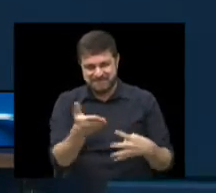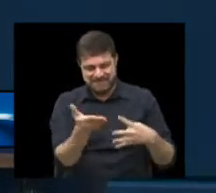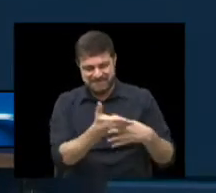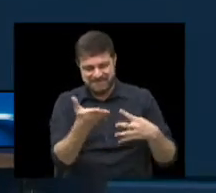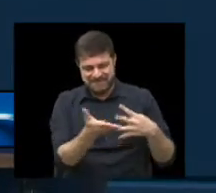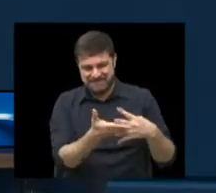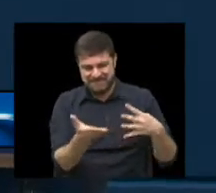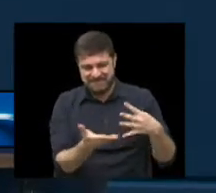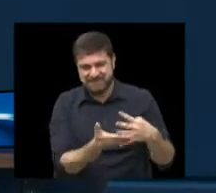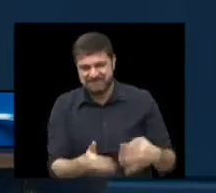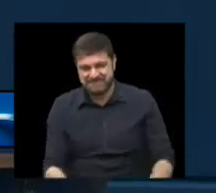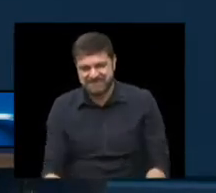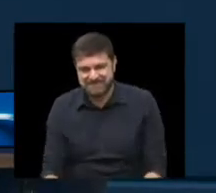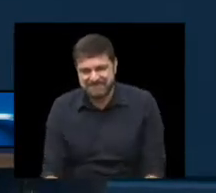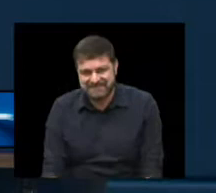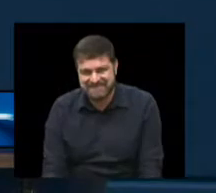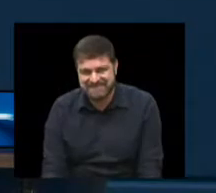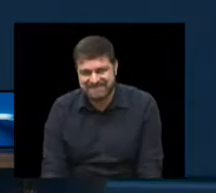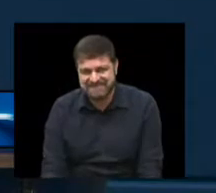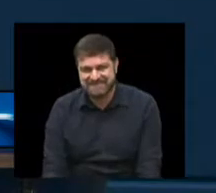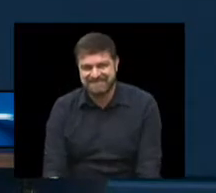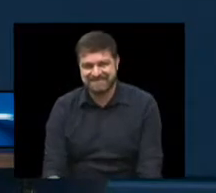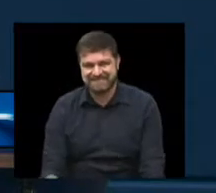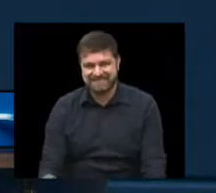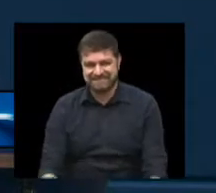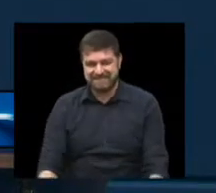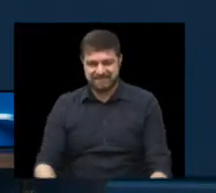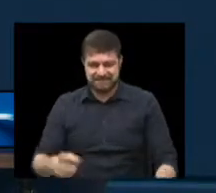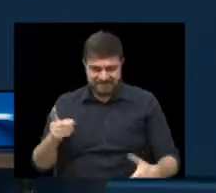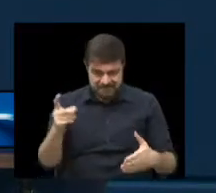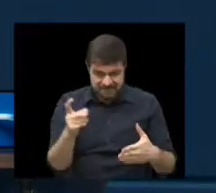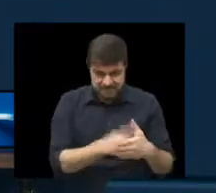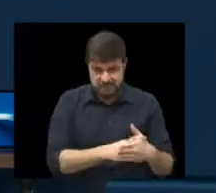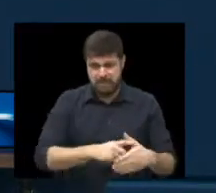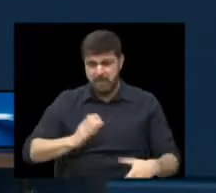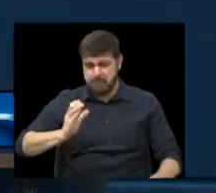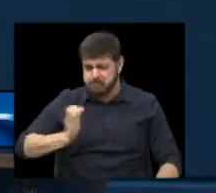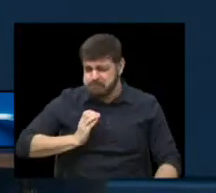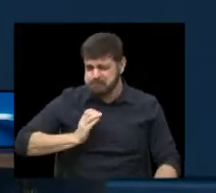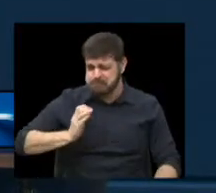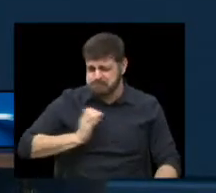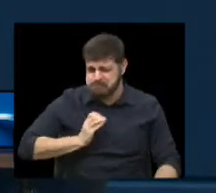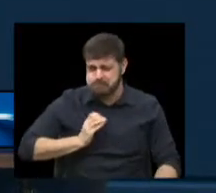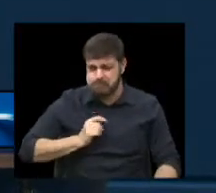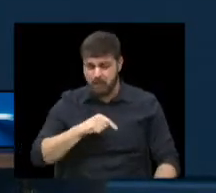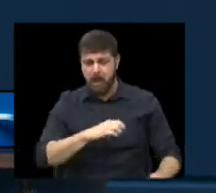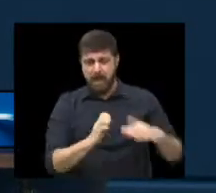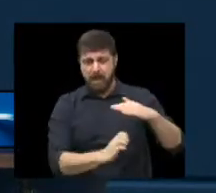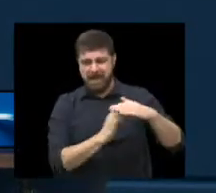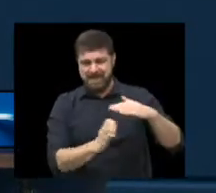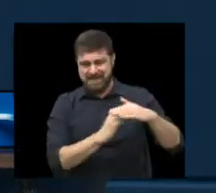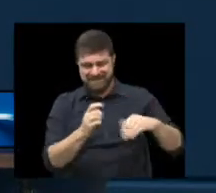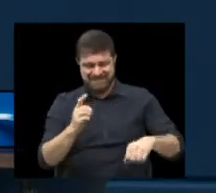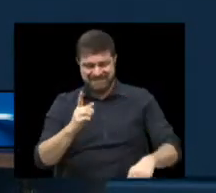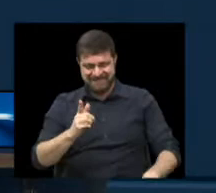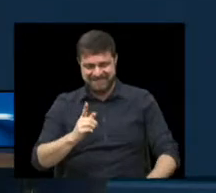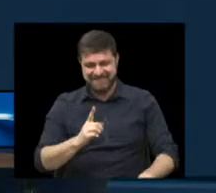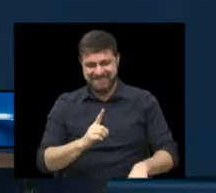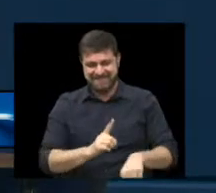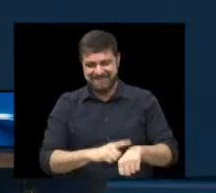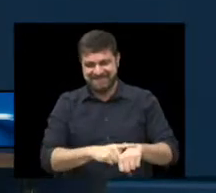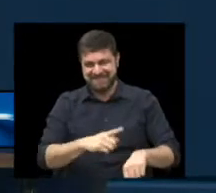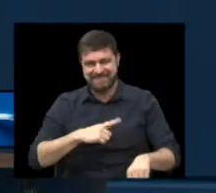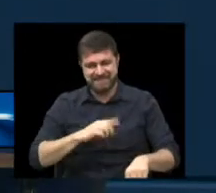milhão. Então, quanto maior a dívida, mais tempo para pagar. Isso cria